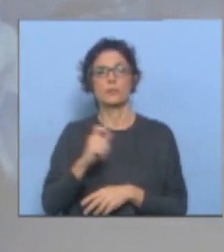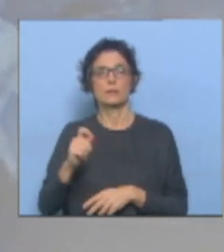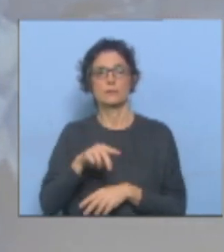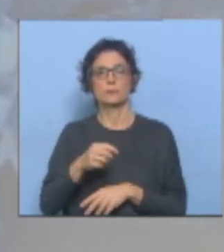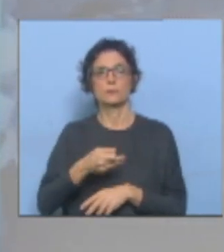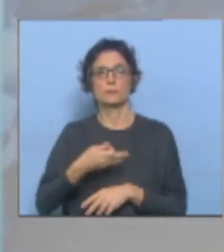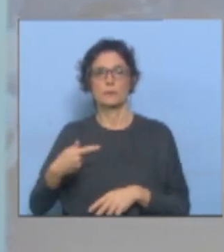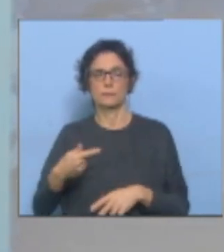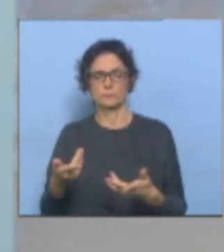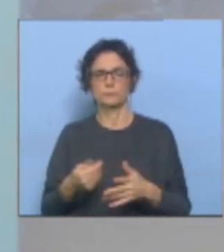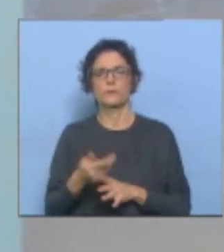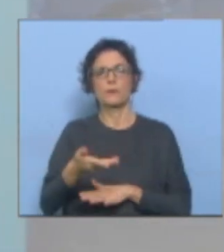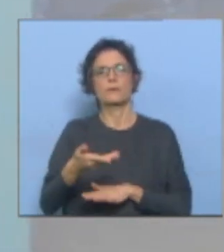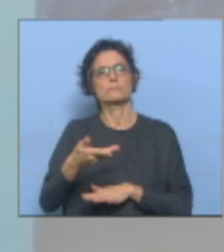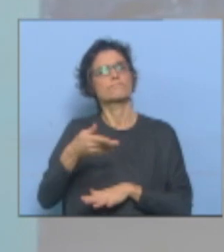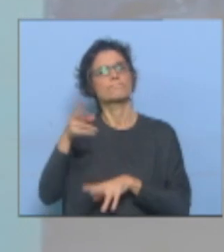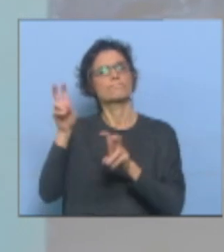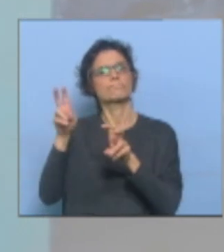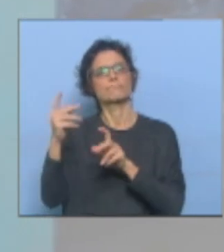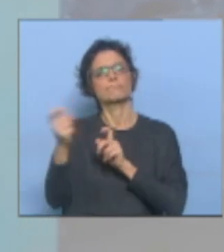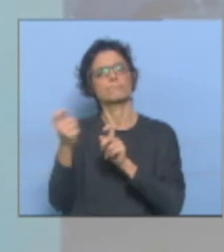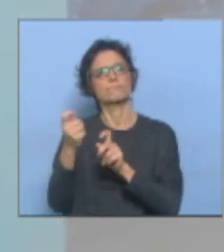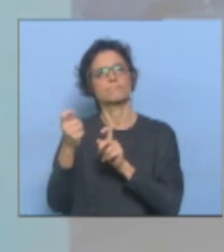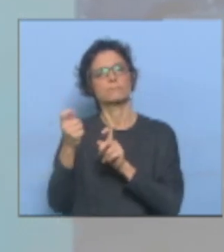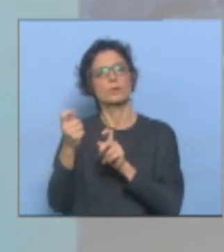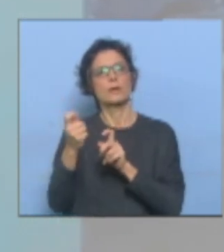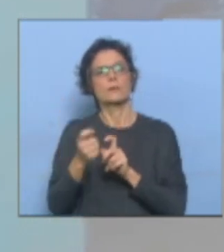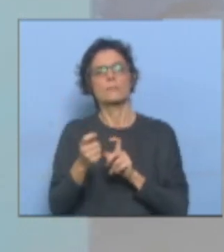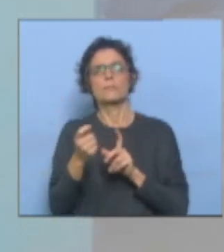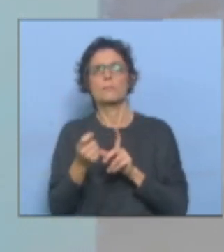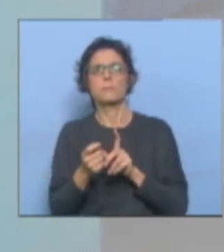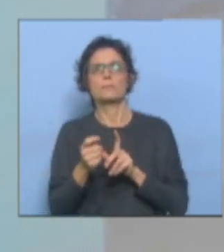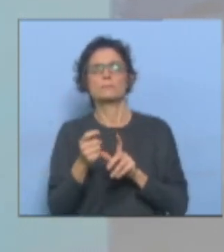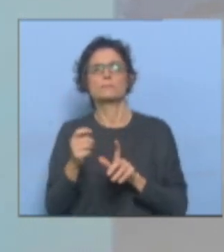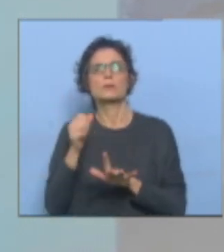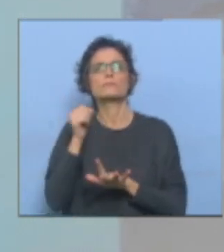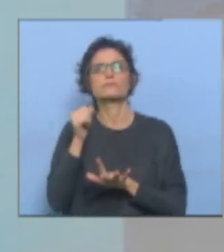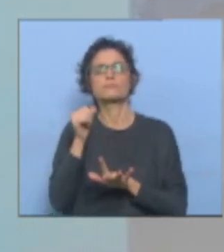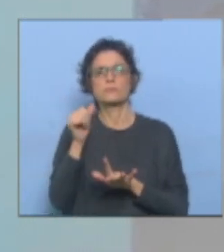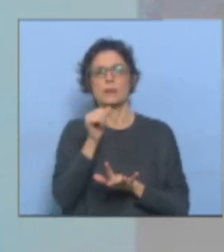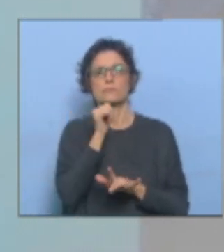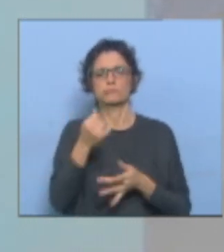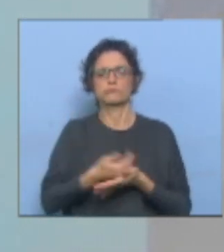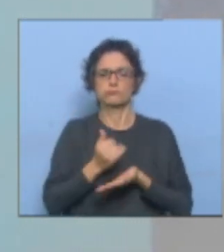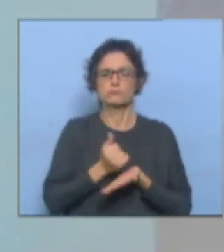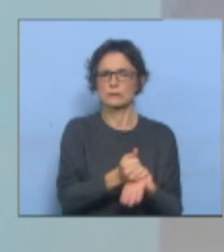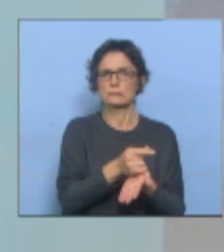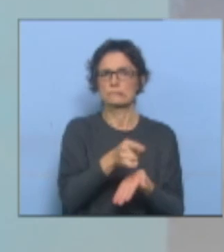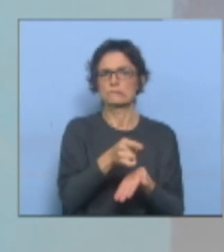agência.eclésia.pt. Falamos agora do debate sobre a legalização da eutanásia e os contornos que vai adquirindo na sociedade